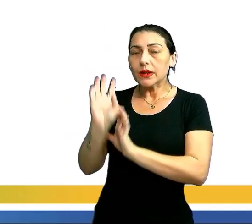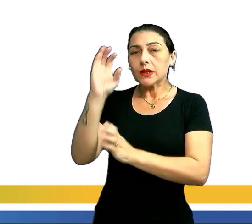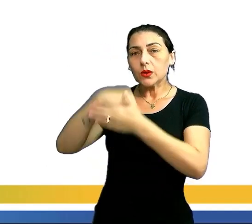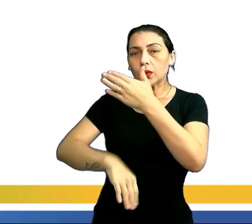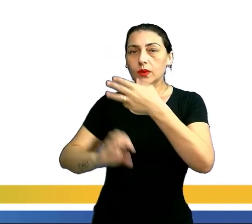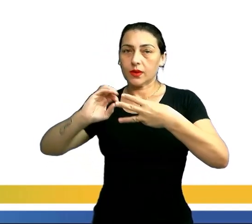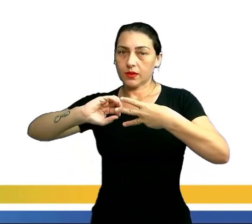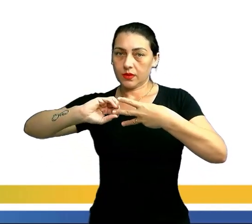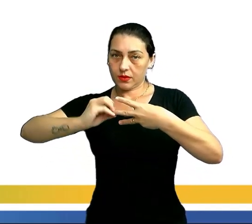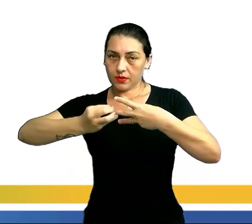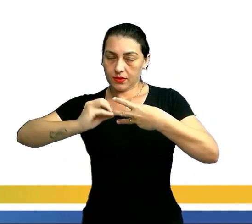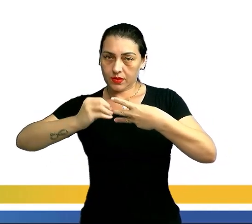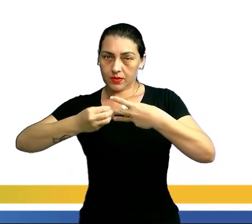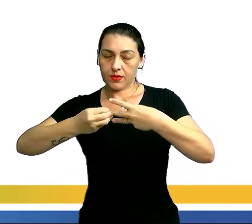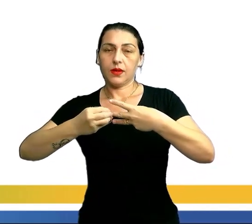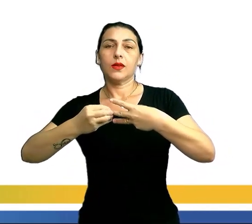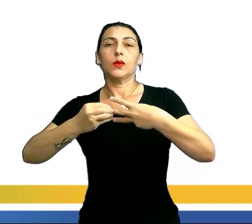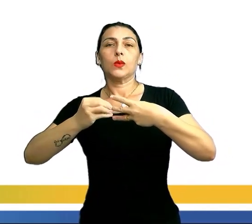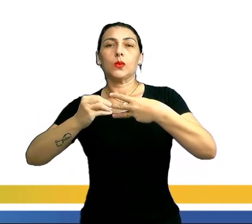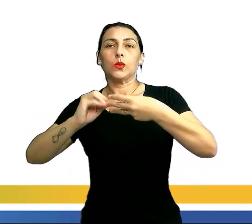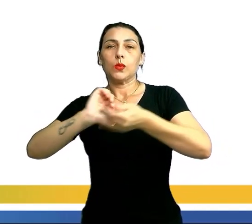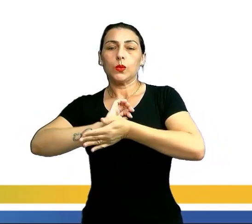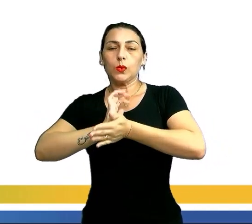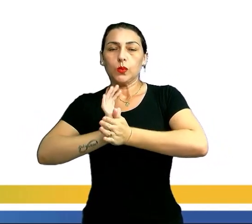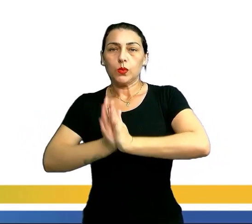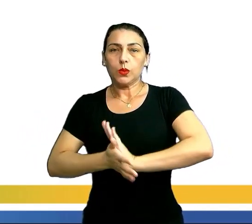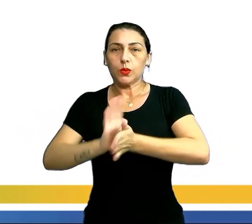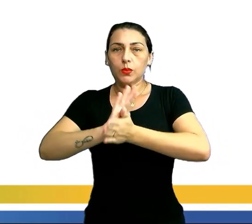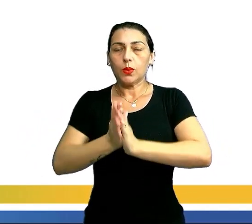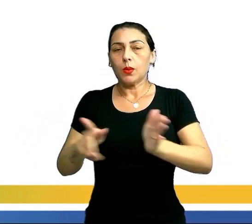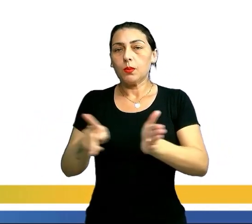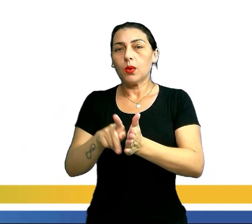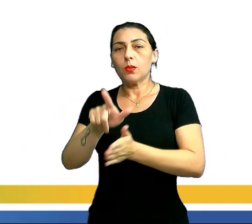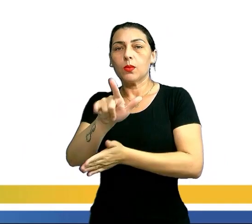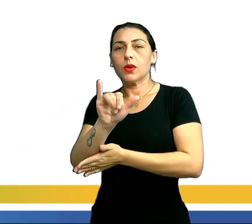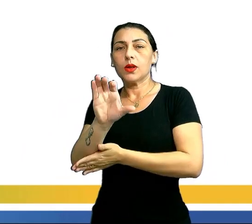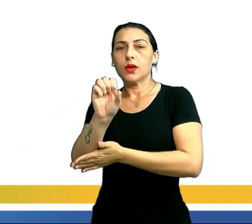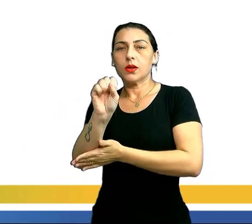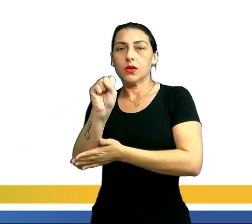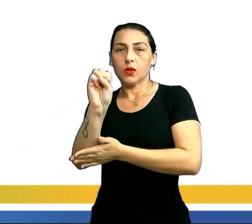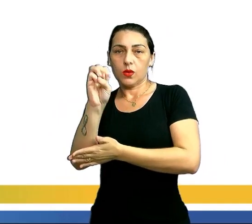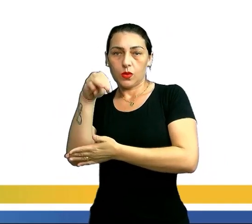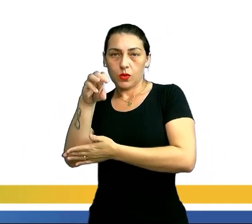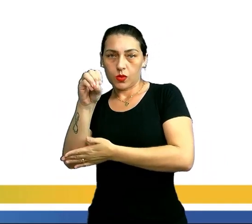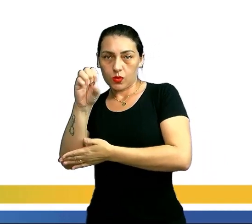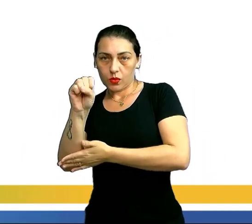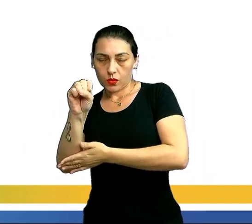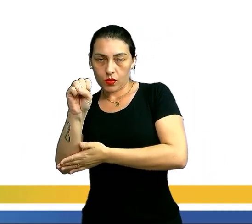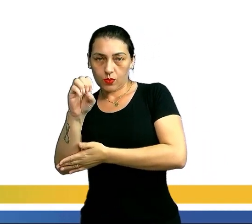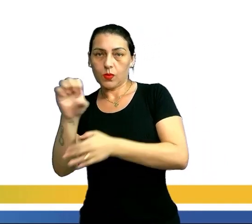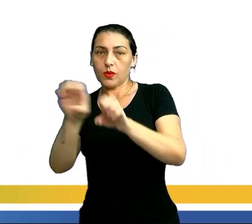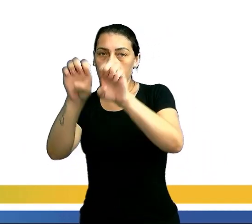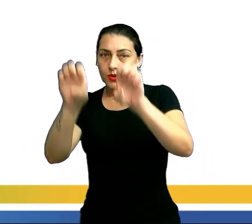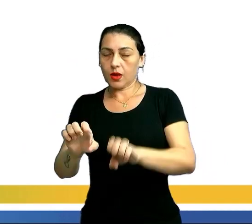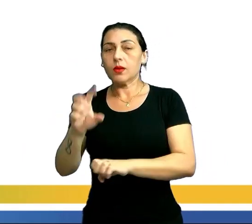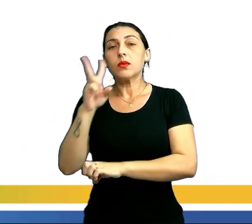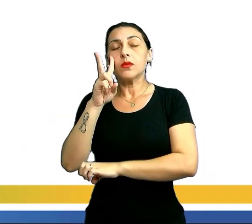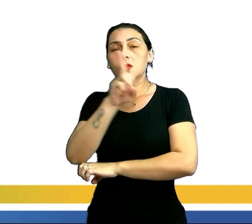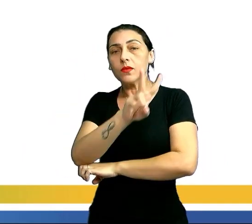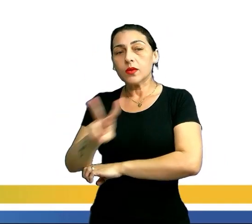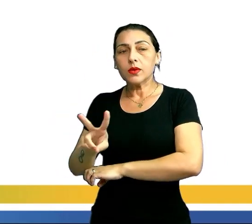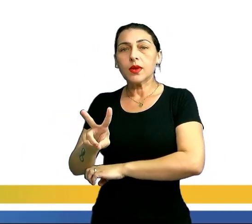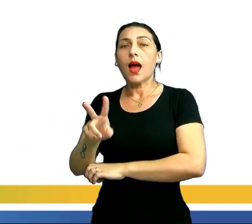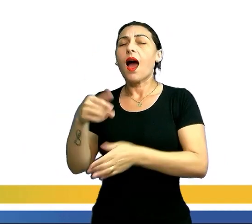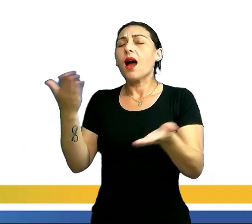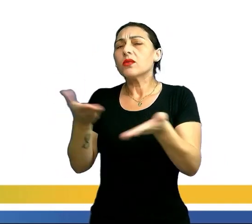entrou na célula e ela foi digerida pelo lisossomo, ok? Então esse é o esqueminha que nós vemos aí. Mas vamos